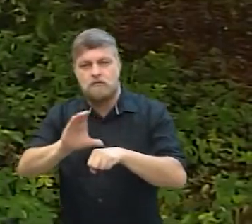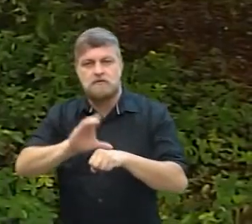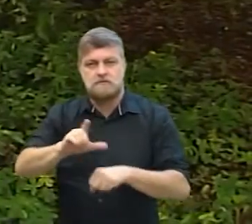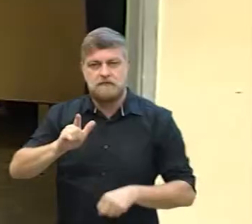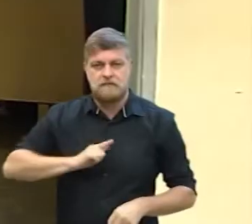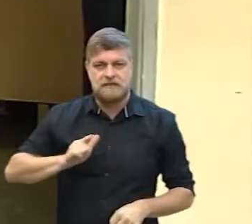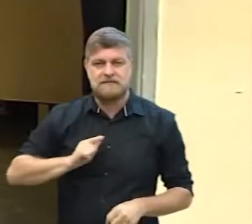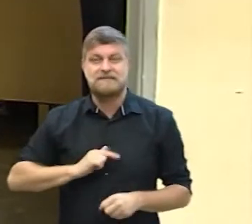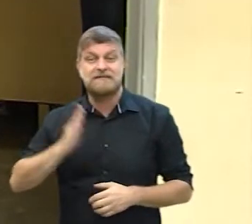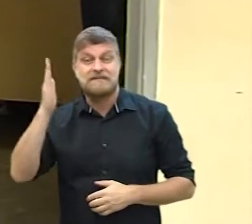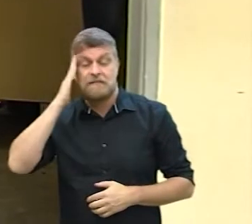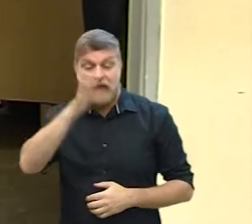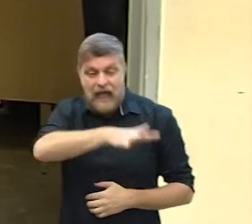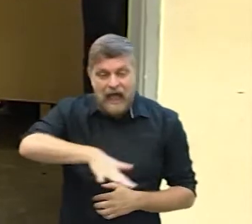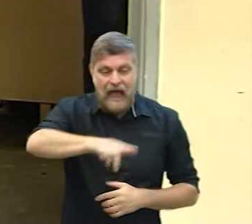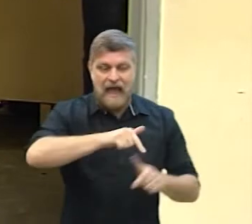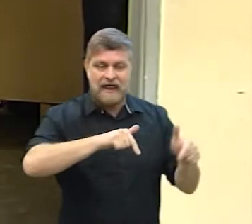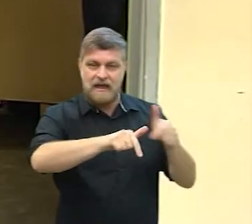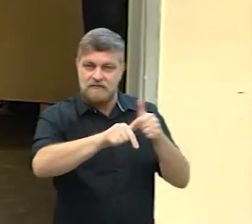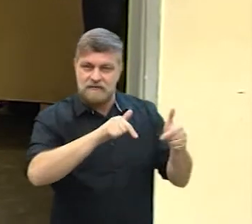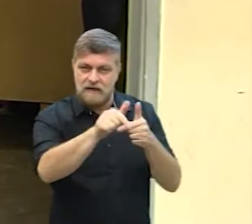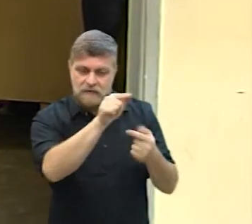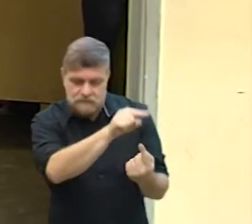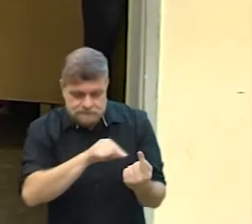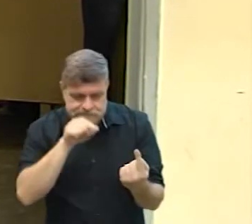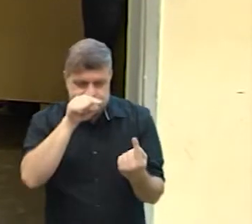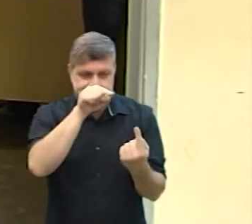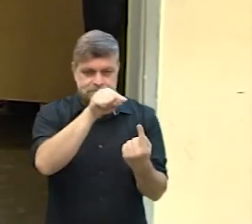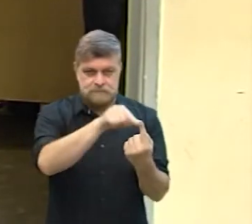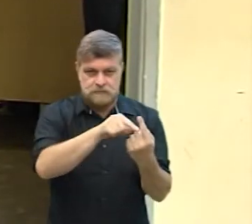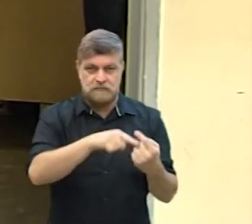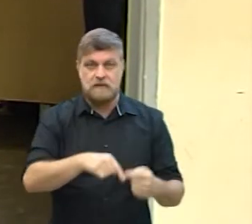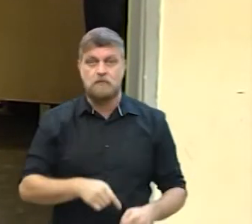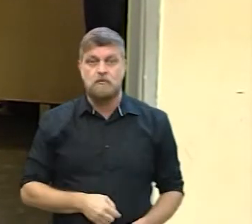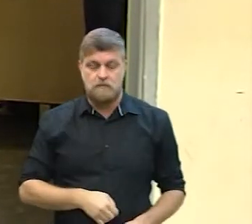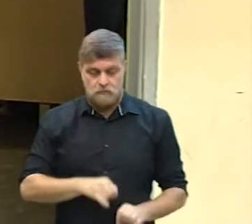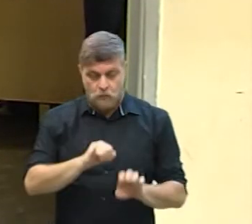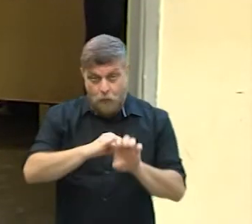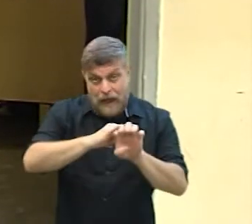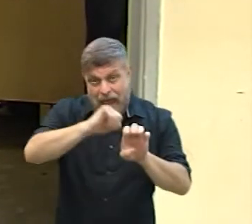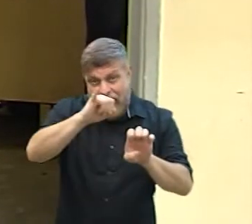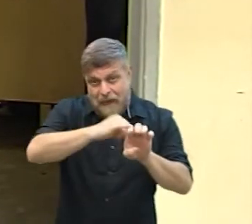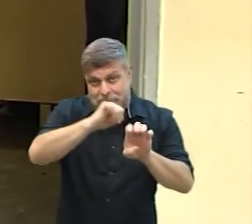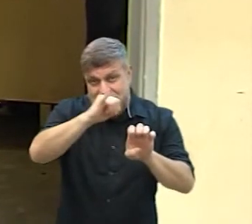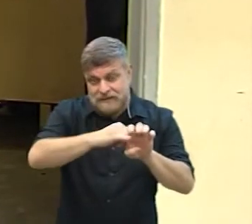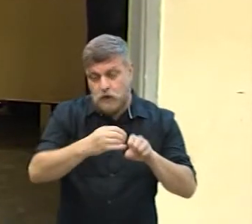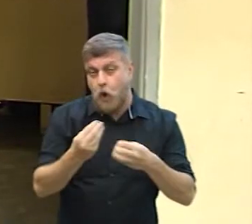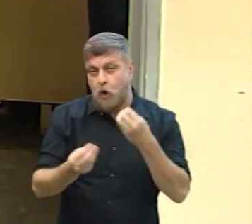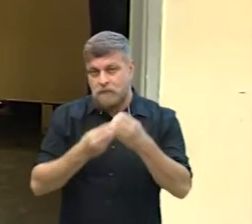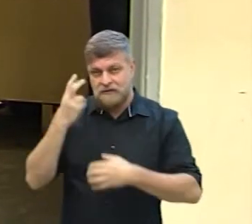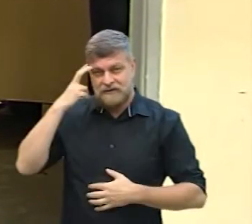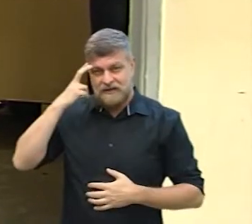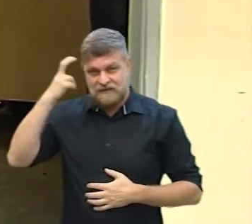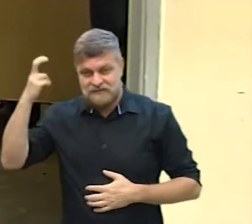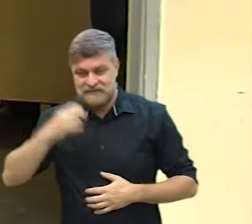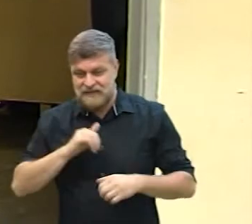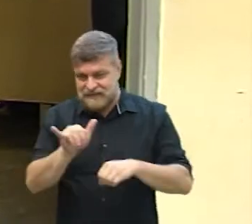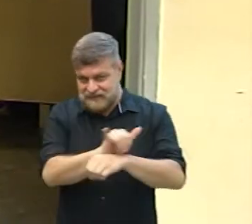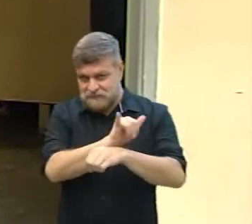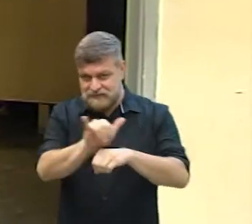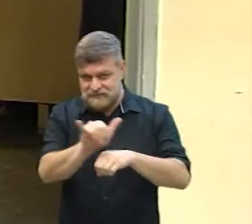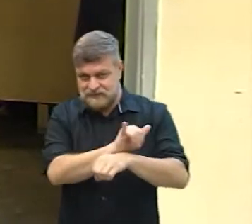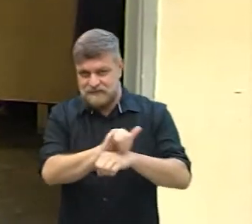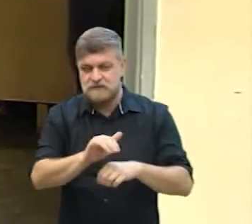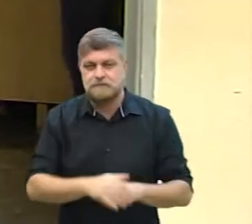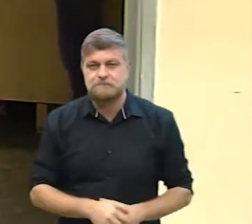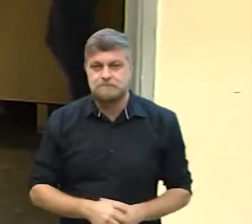capacitá-los a identificar as tendências do mercado de trabalho com visão empreendedora por meio da criatividade e